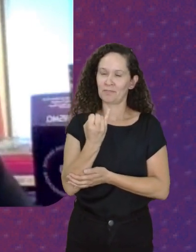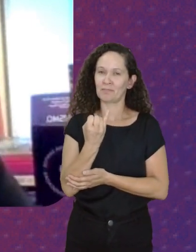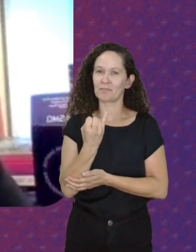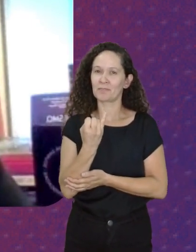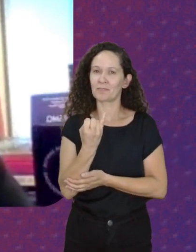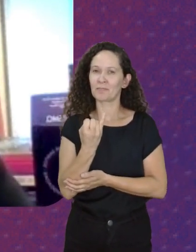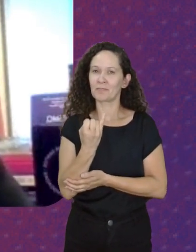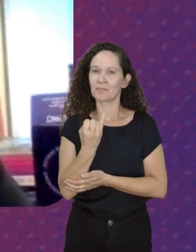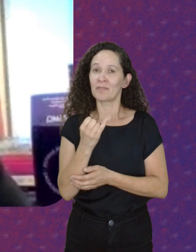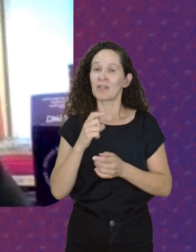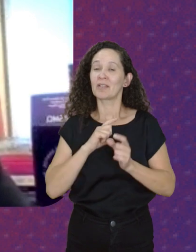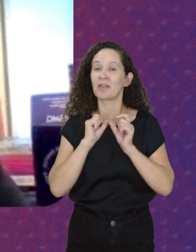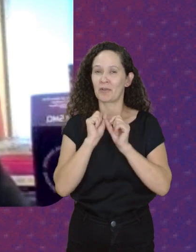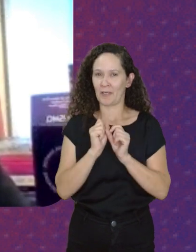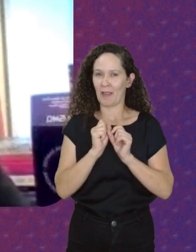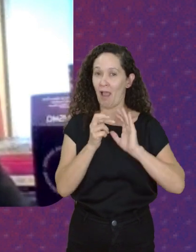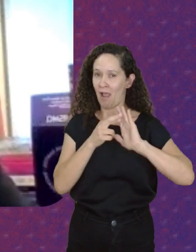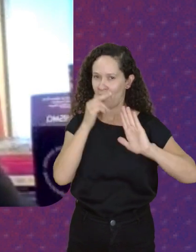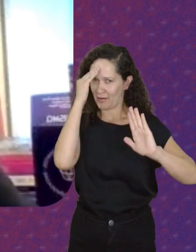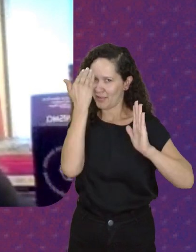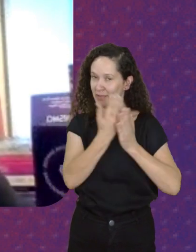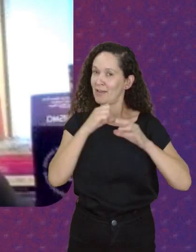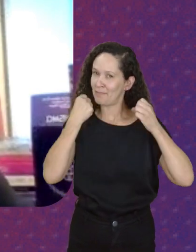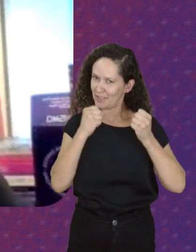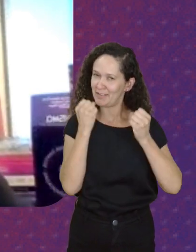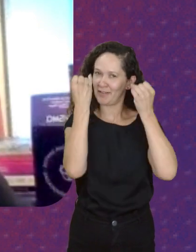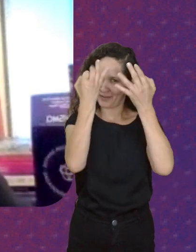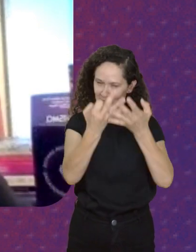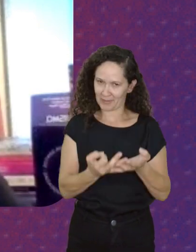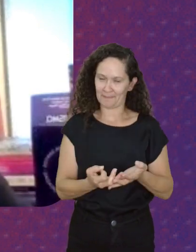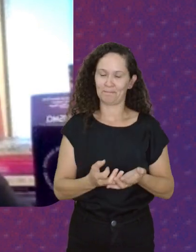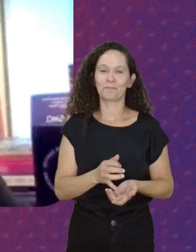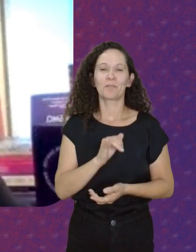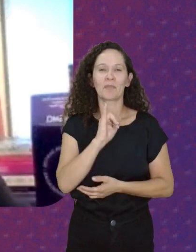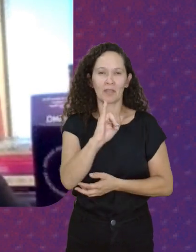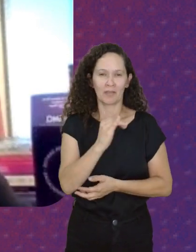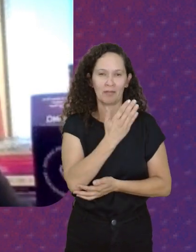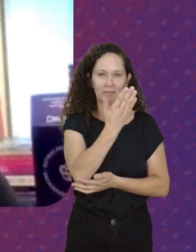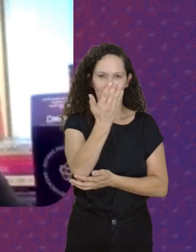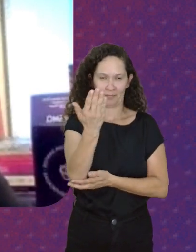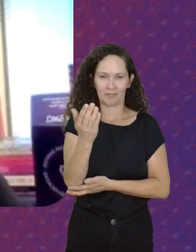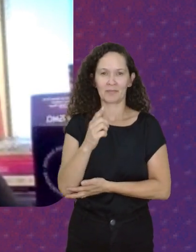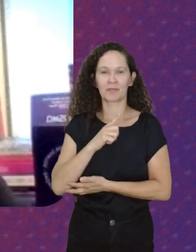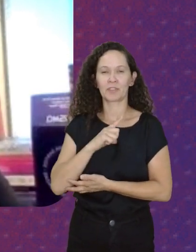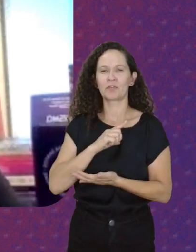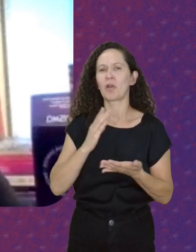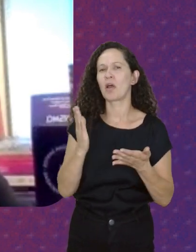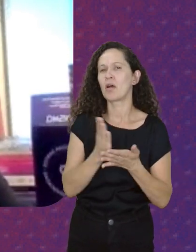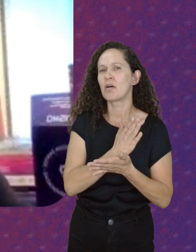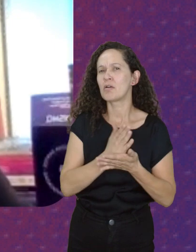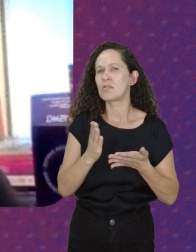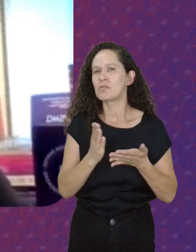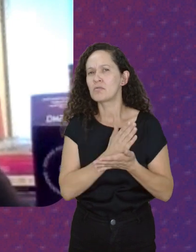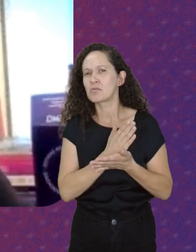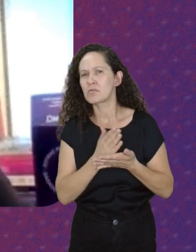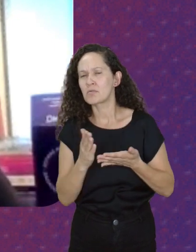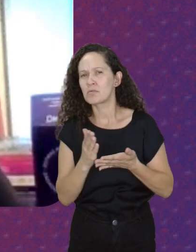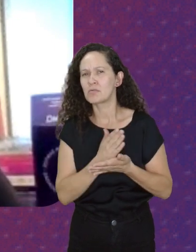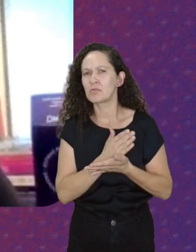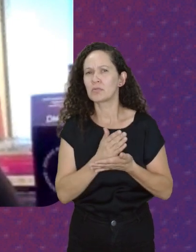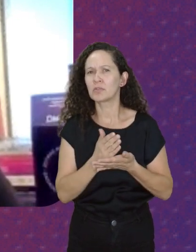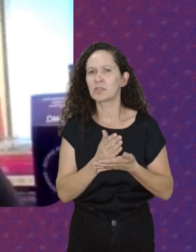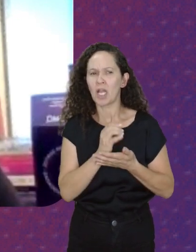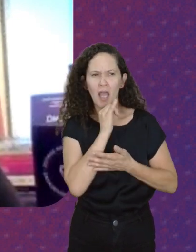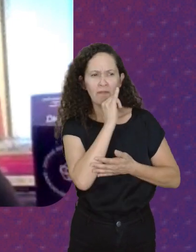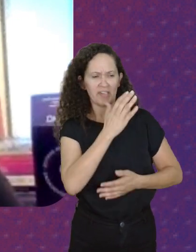seguintes ônus e exigências. Então, assim, olha, se você tiver de alguma forma, né, exaltando